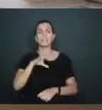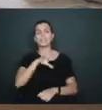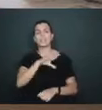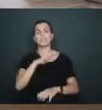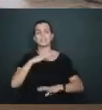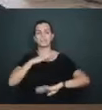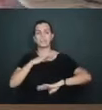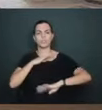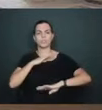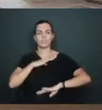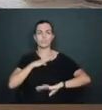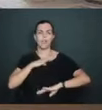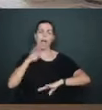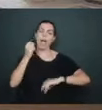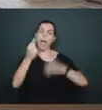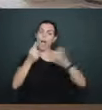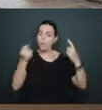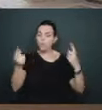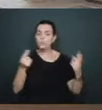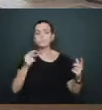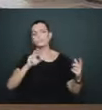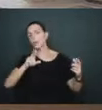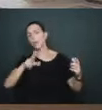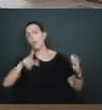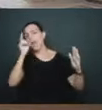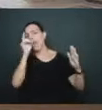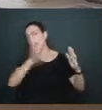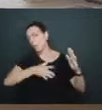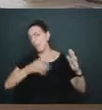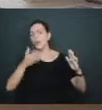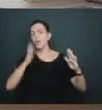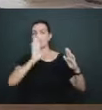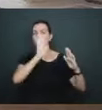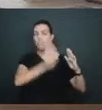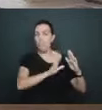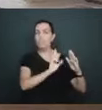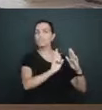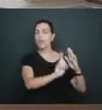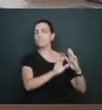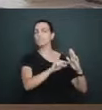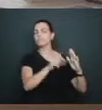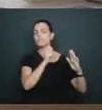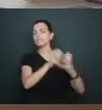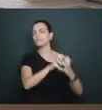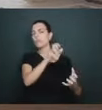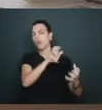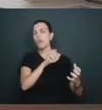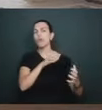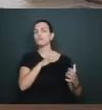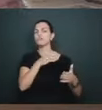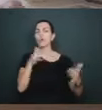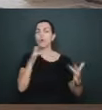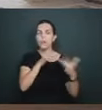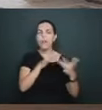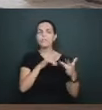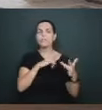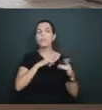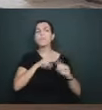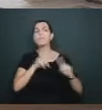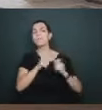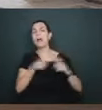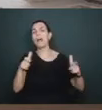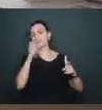o abandono, mas em outros momentos nós temos. Então, que nós possamos fomentar essa participação da pastoral da pessoa idosa, que vocês possam dar